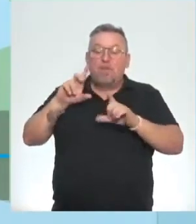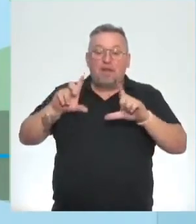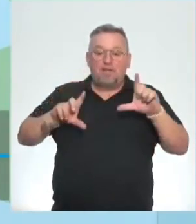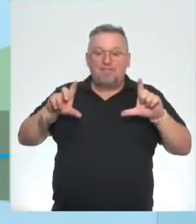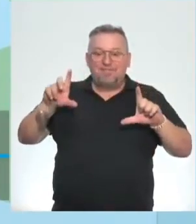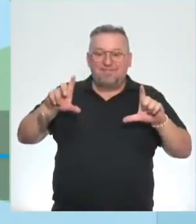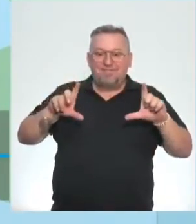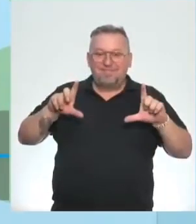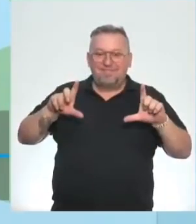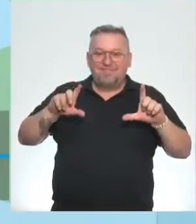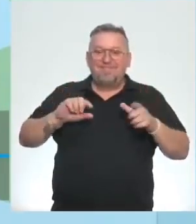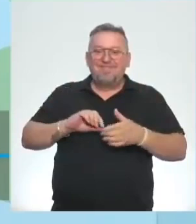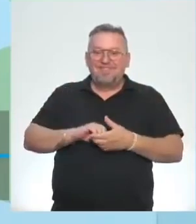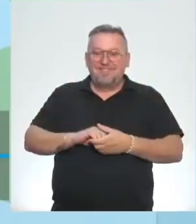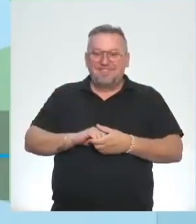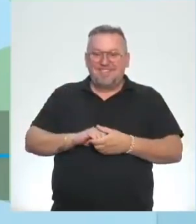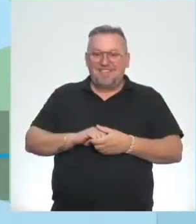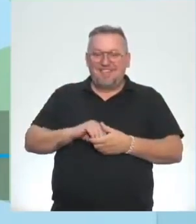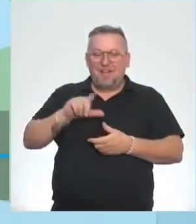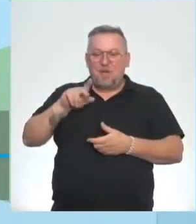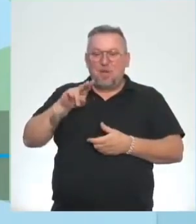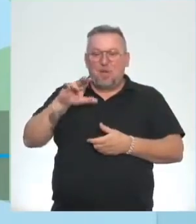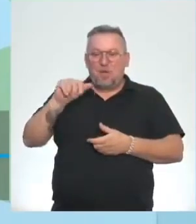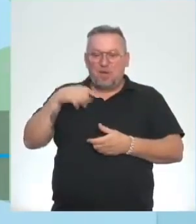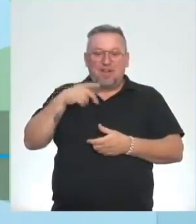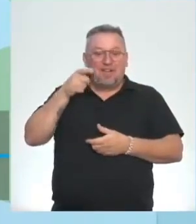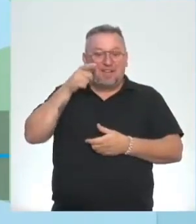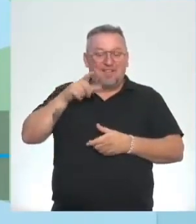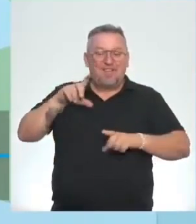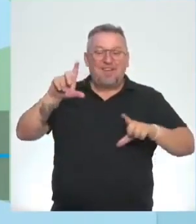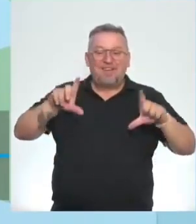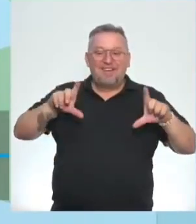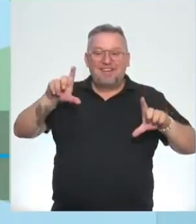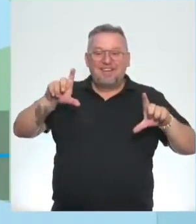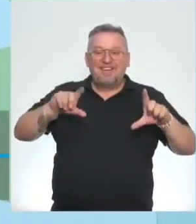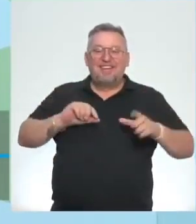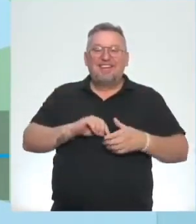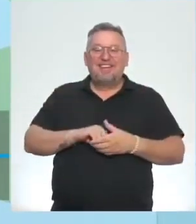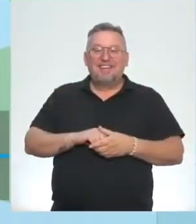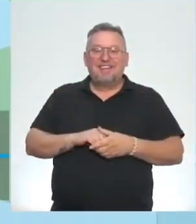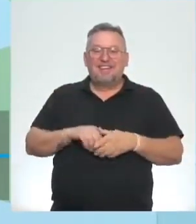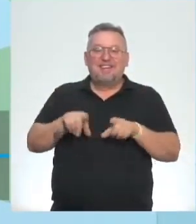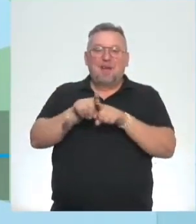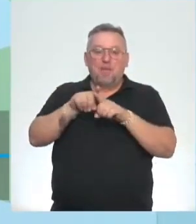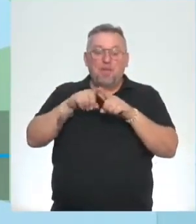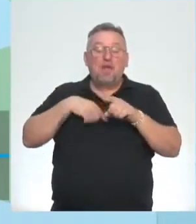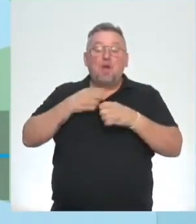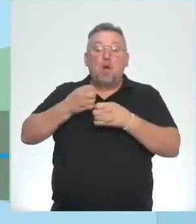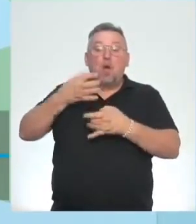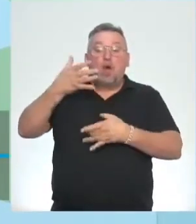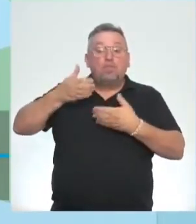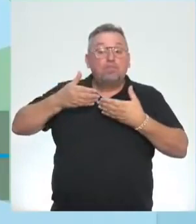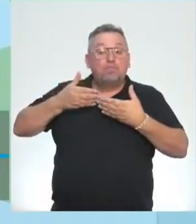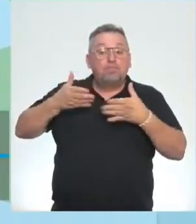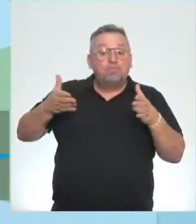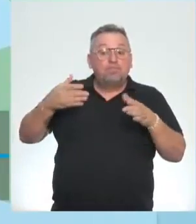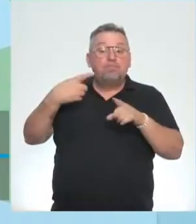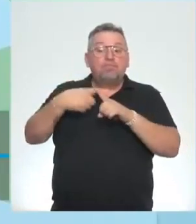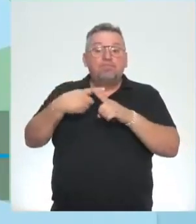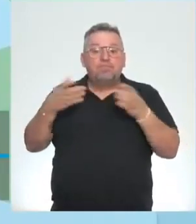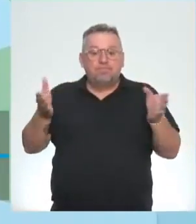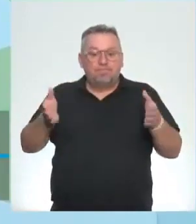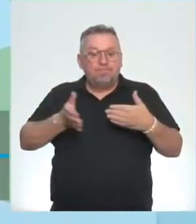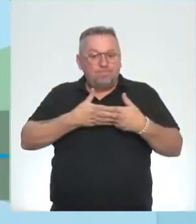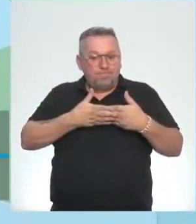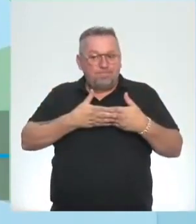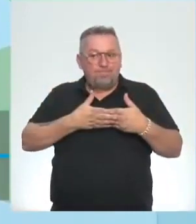TV, né, da carta na TV, o Lucas pediu, né, para aparecer na TV. Né? Manter o chat aberto, né, porque agora é bloqueado,